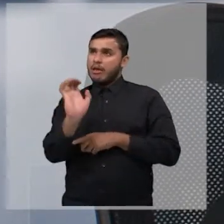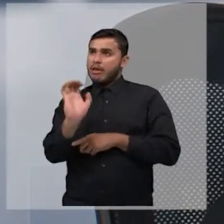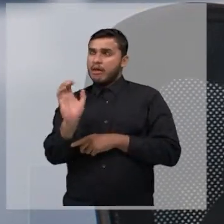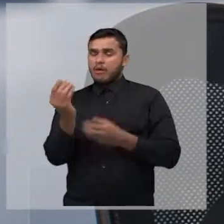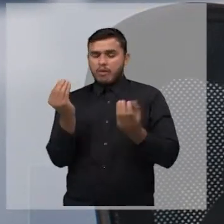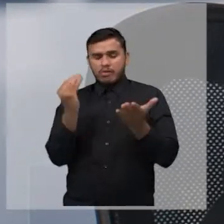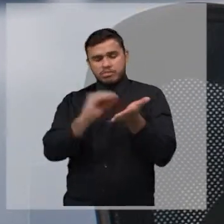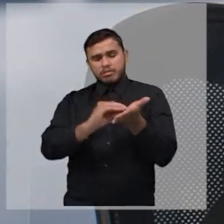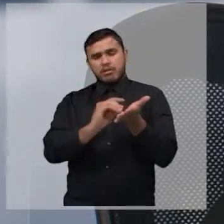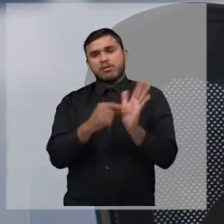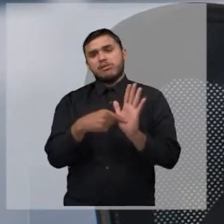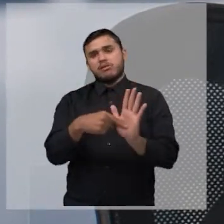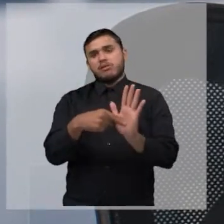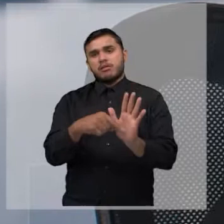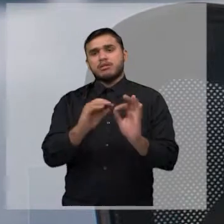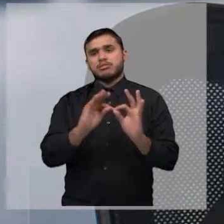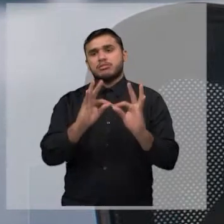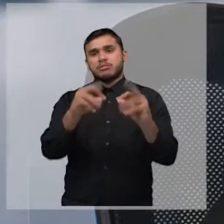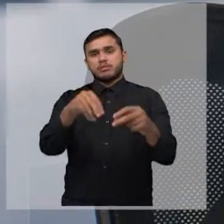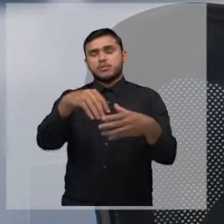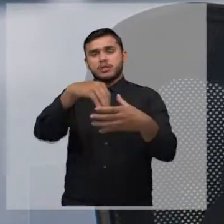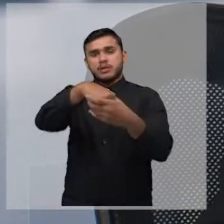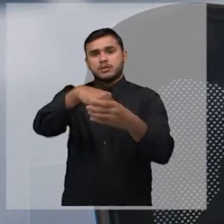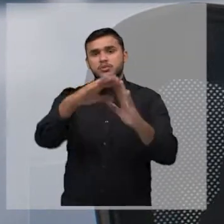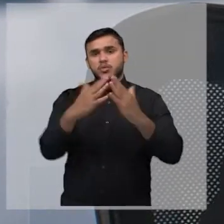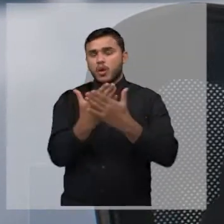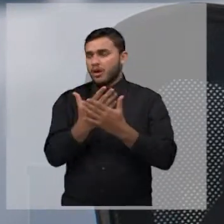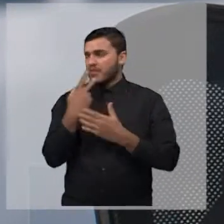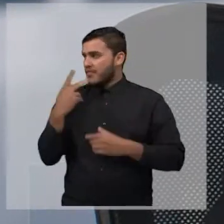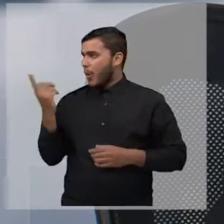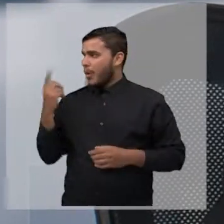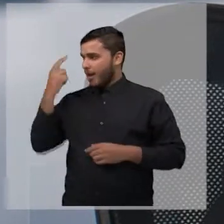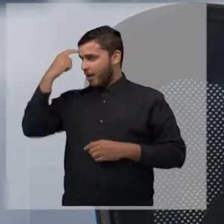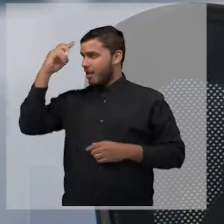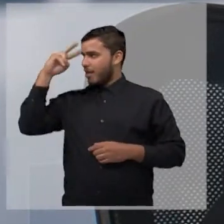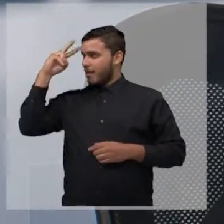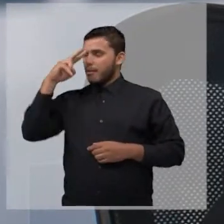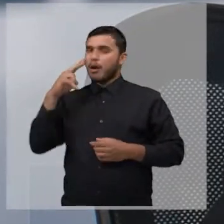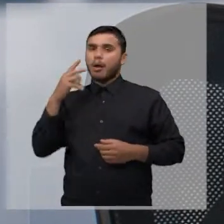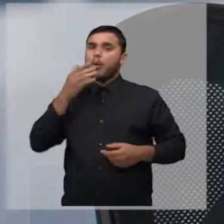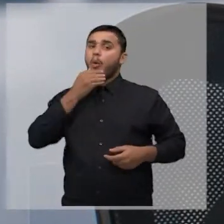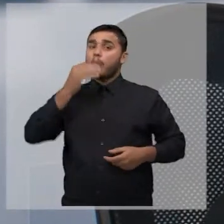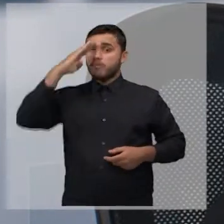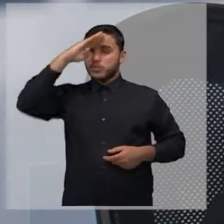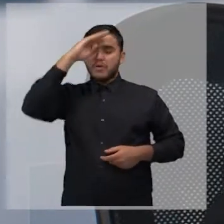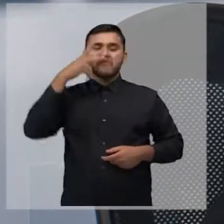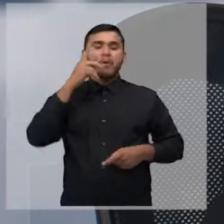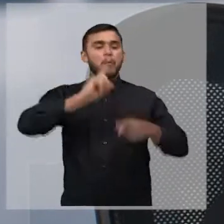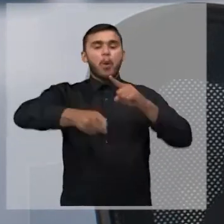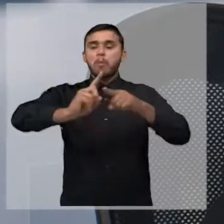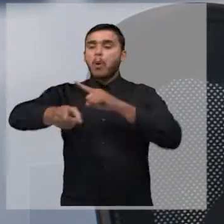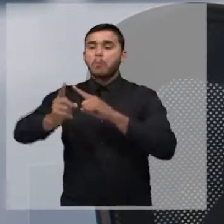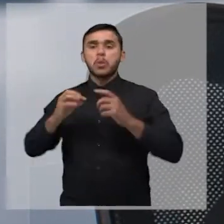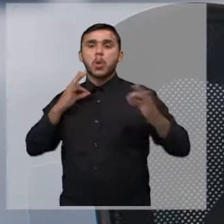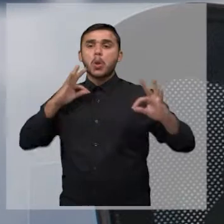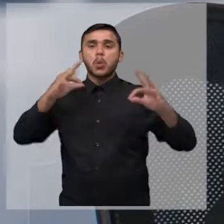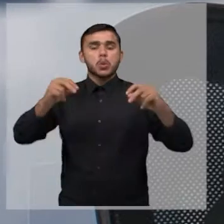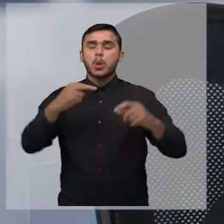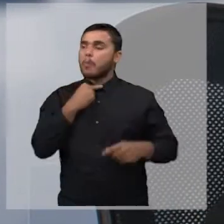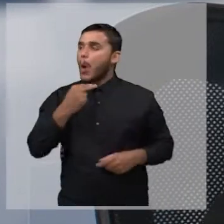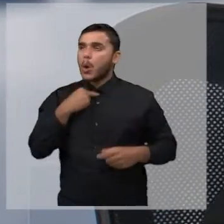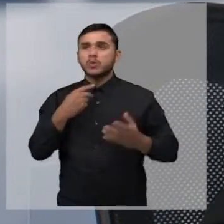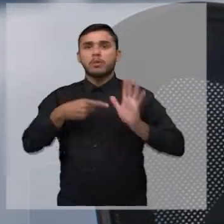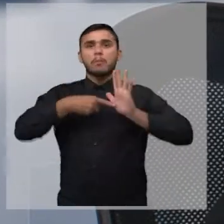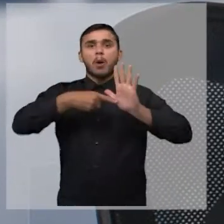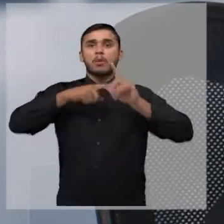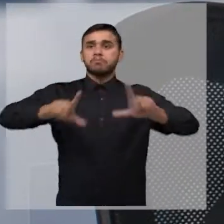a opção se quer usar roupa de homem ou de mulher. Então, isso fez com que houvesse um radicalismo por